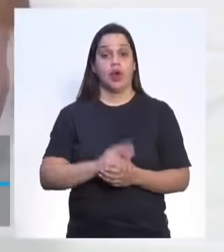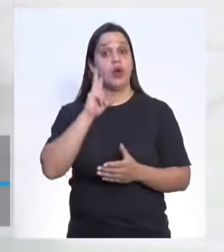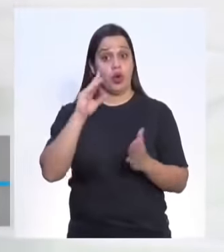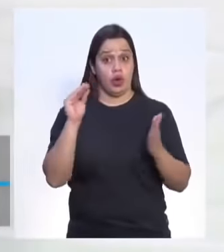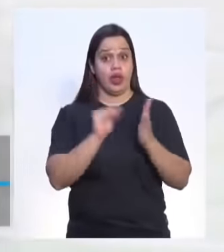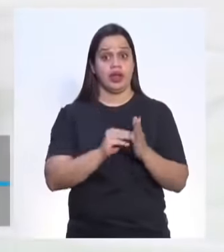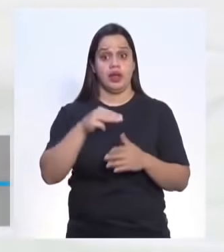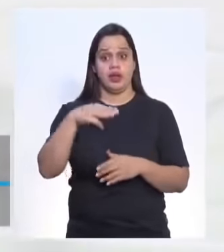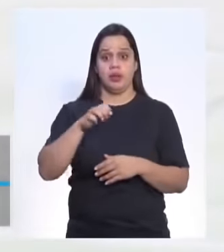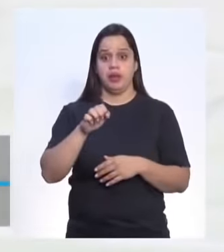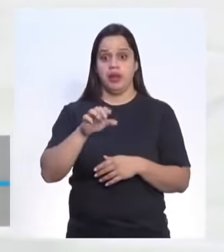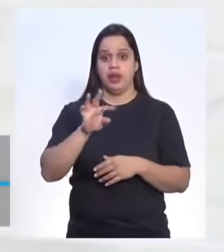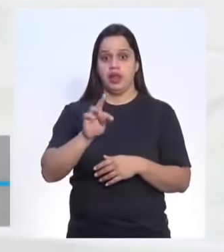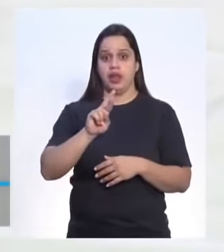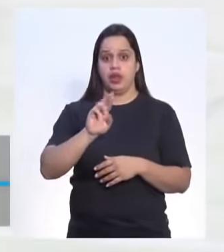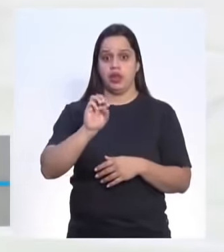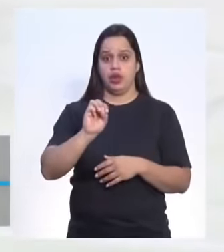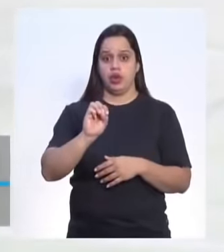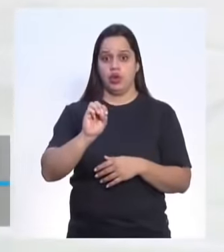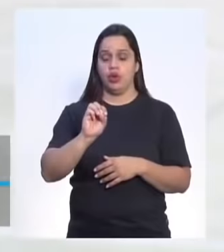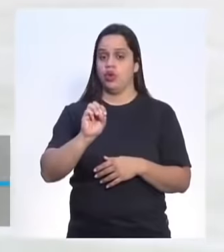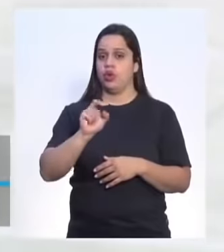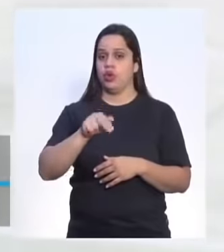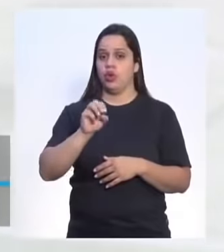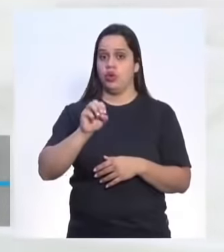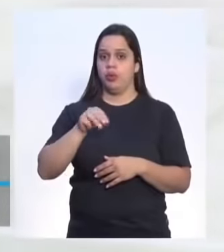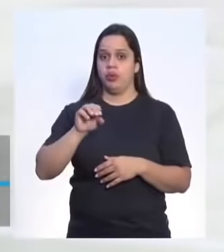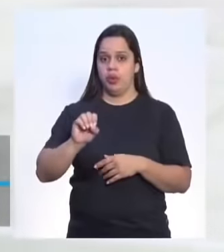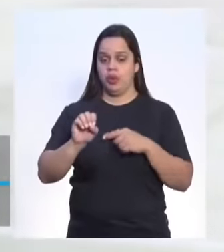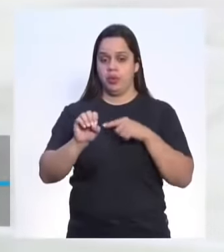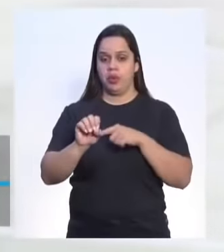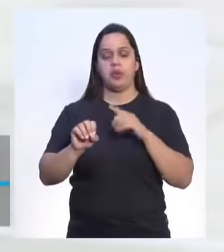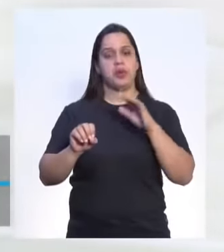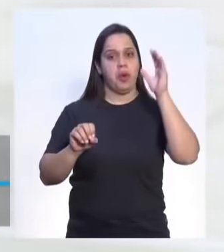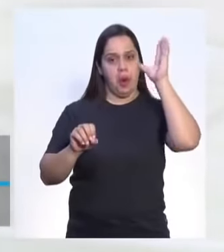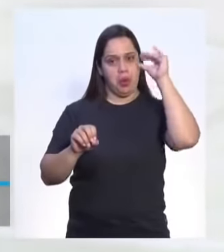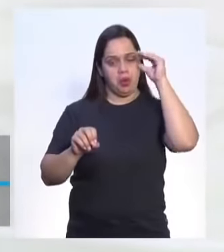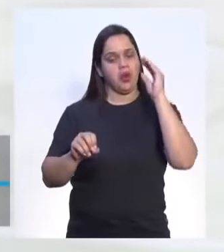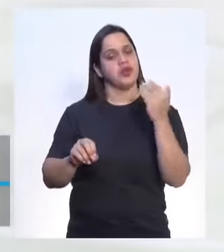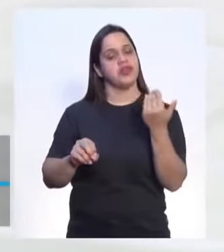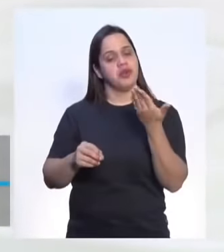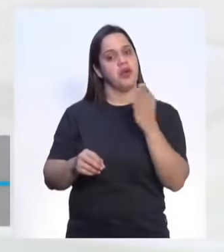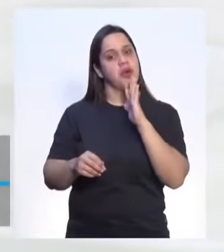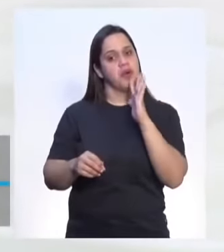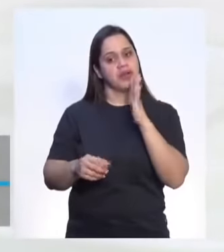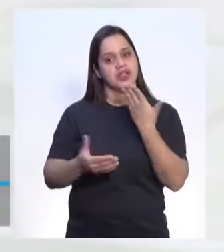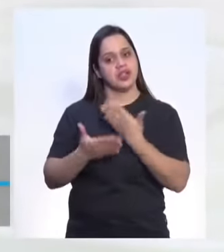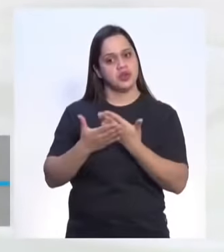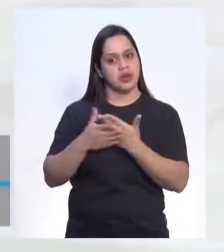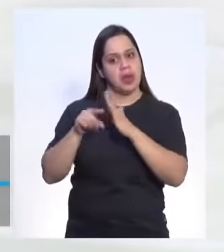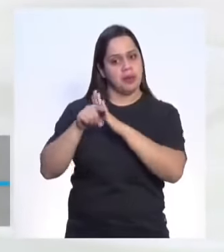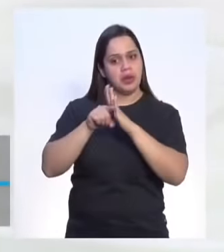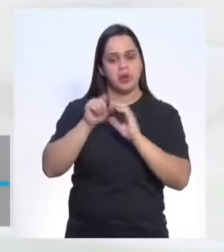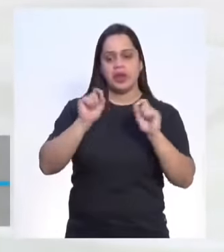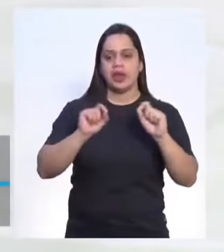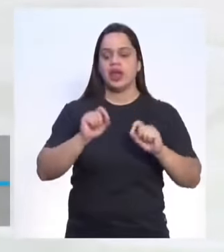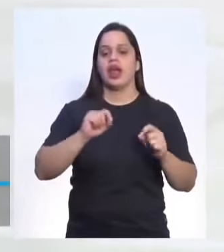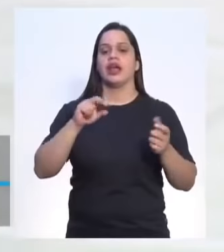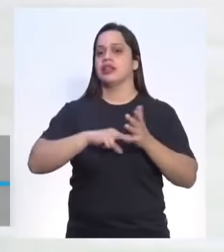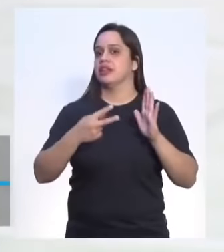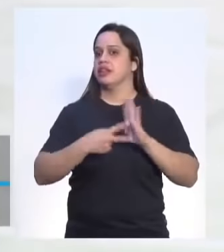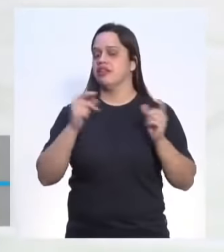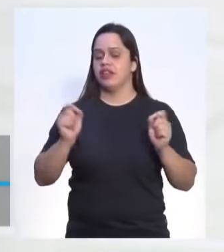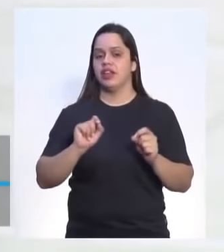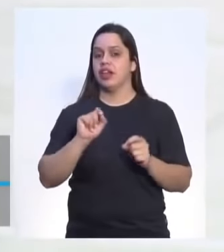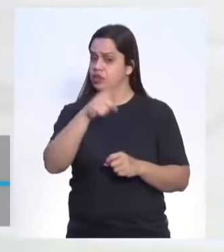tá? Vou estudar mais sobre o metrônomo também. E assim, só por curiosidade, vocês também podem buscar, né, outros objetos